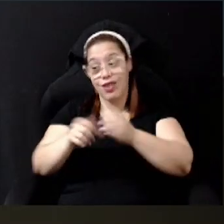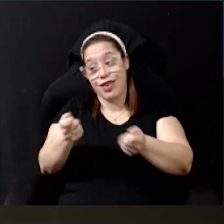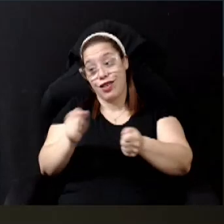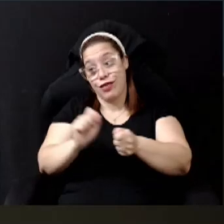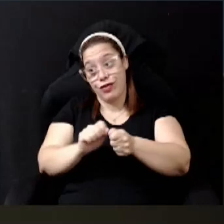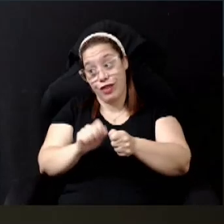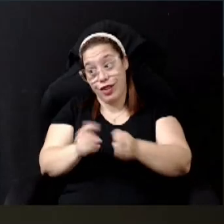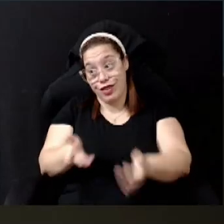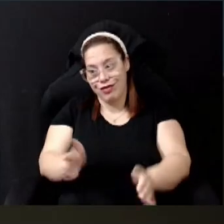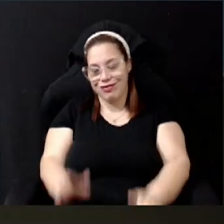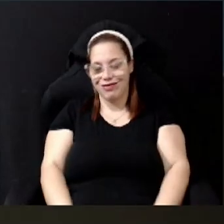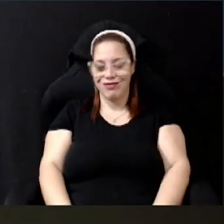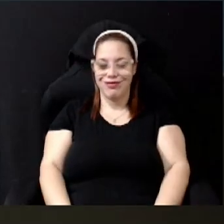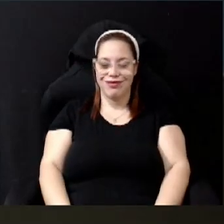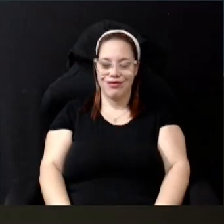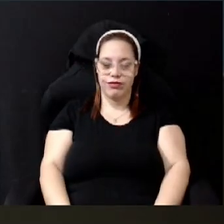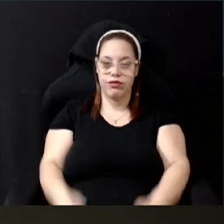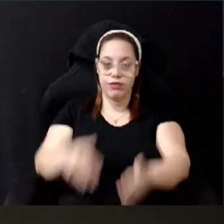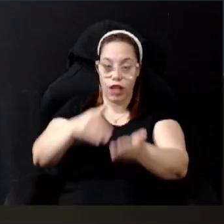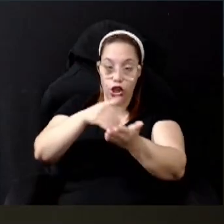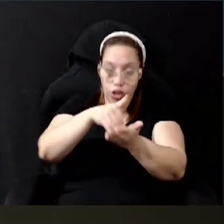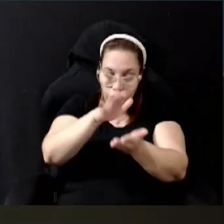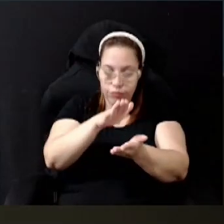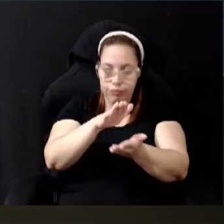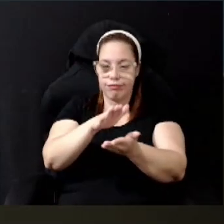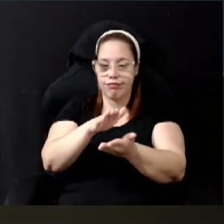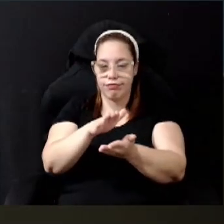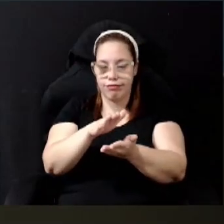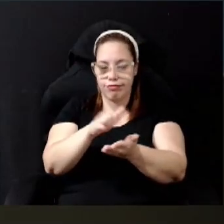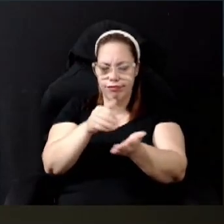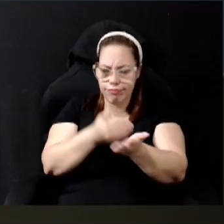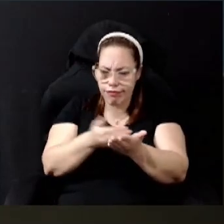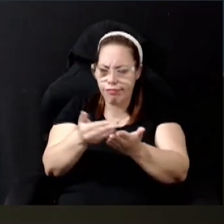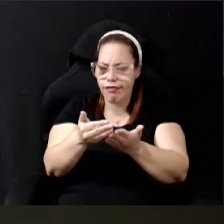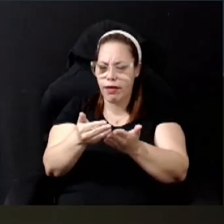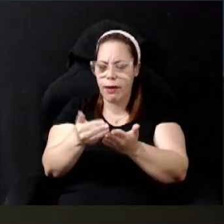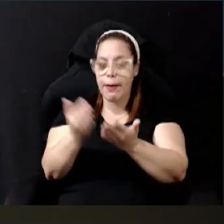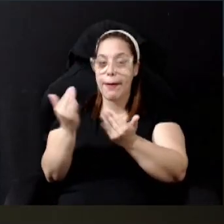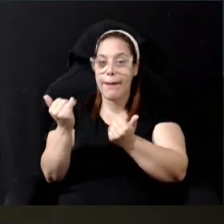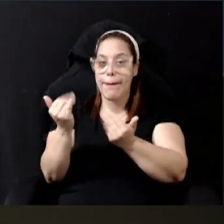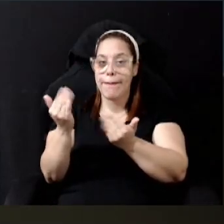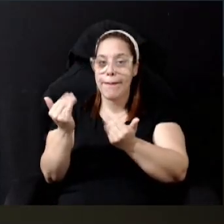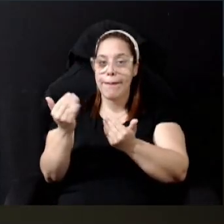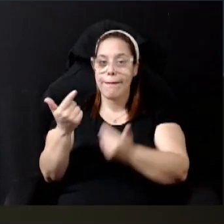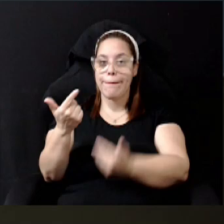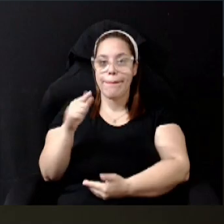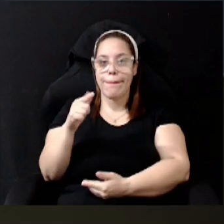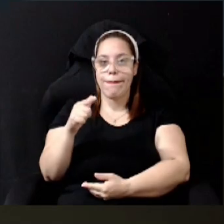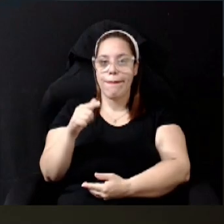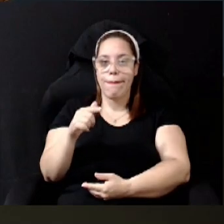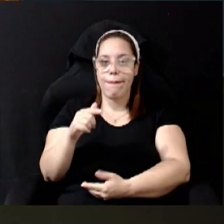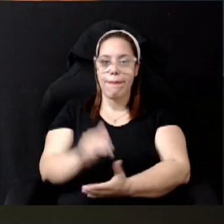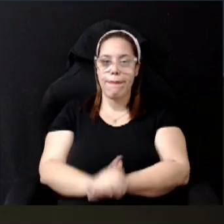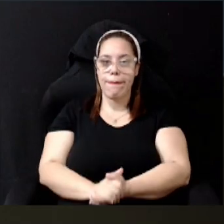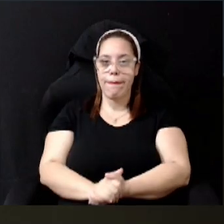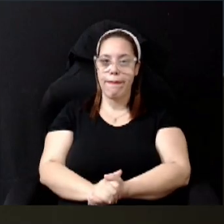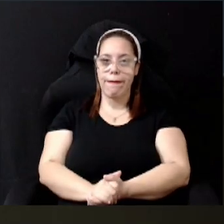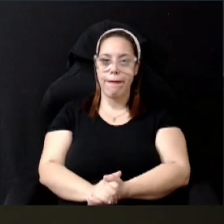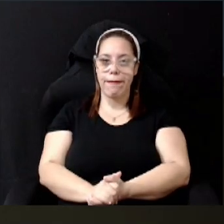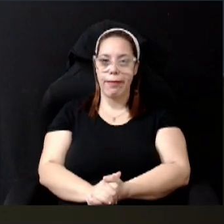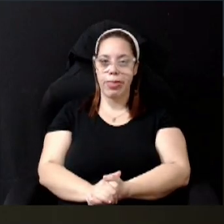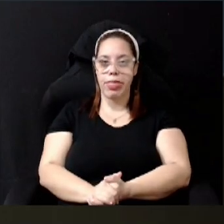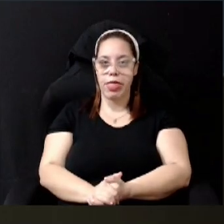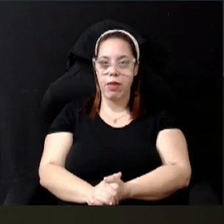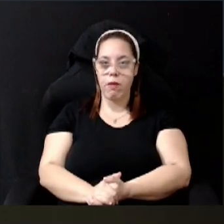gente aqui dá o pontapé inicial. Boa parte dos nossos jovens não tem escopo para poder ingressar